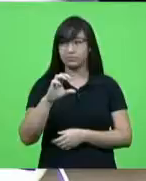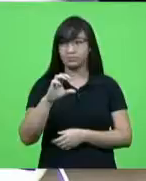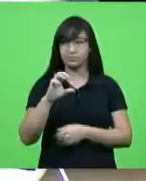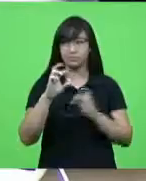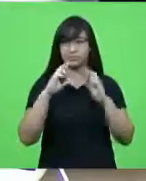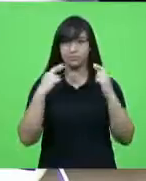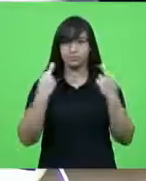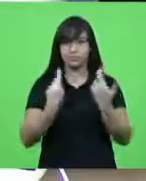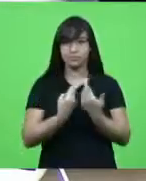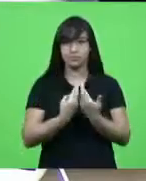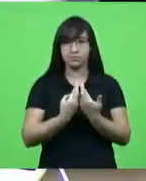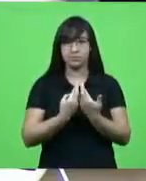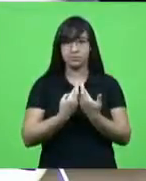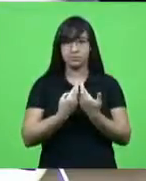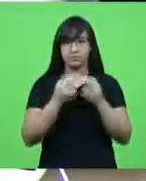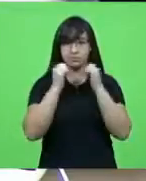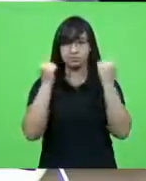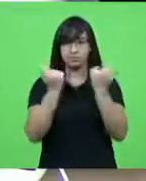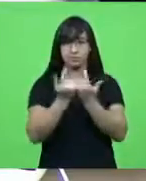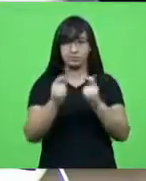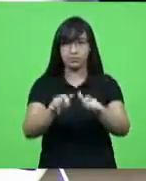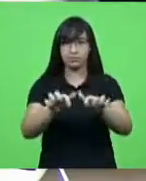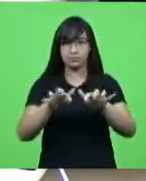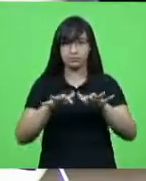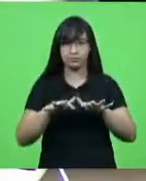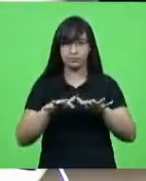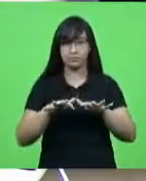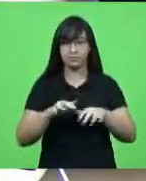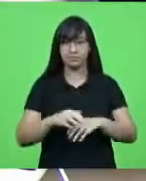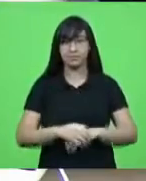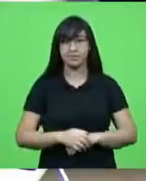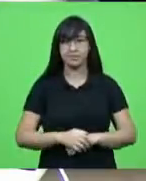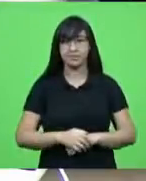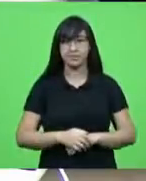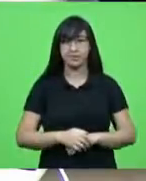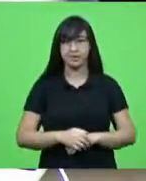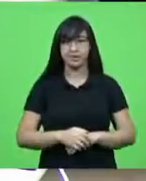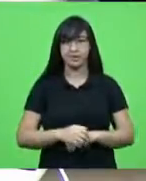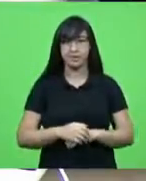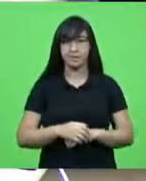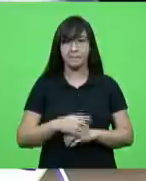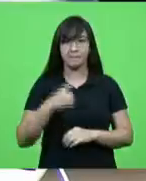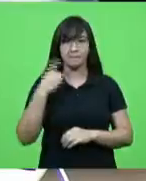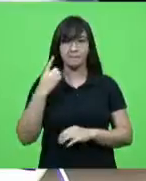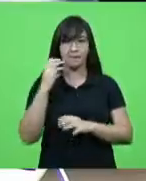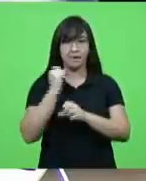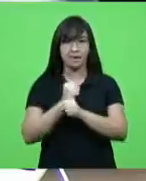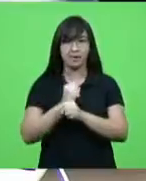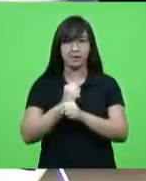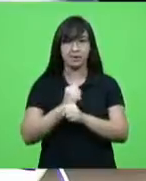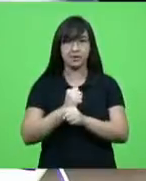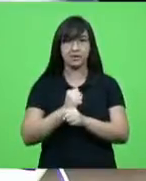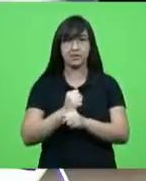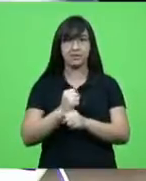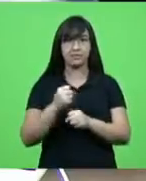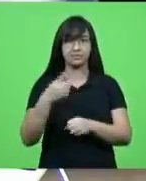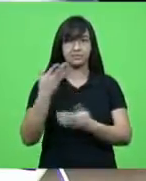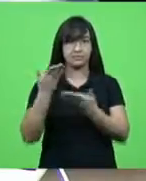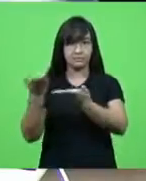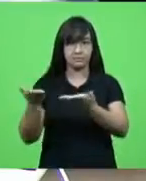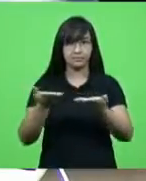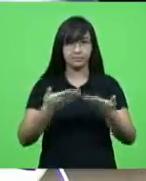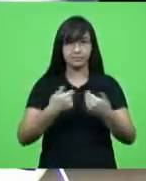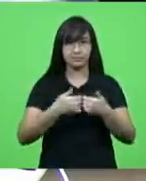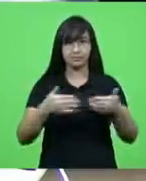-se a Assembleia Legislativa em sessão ordinária. Havendo o quórum regimental, o senhor presidente declarou abertos os